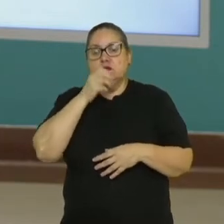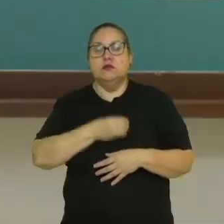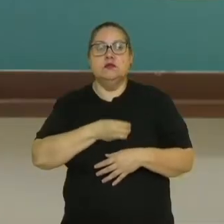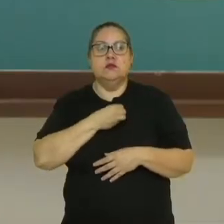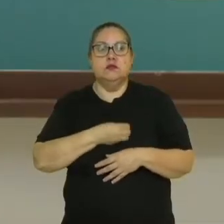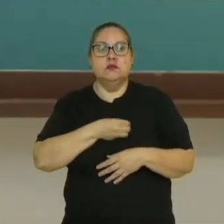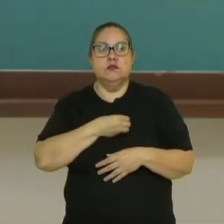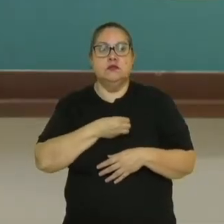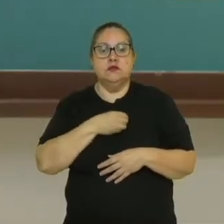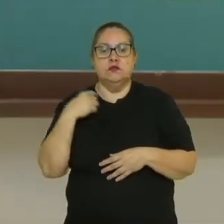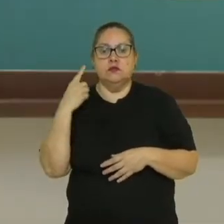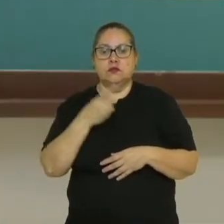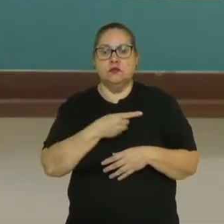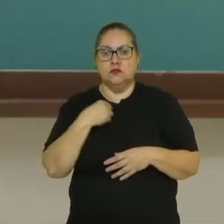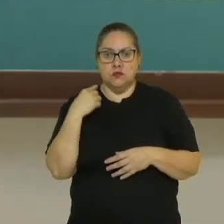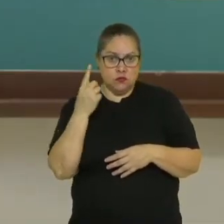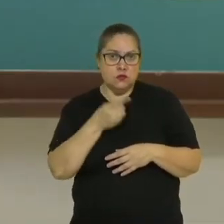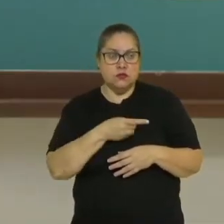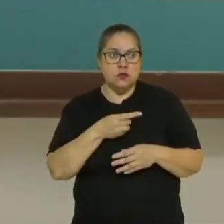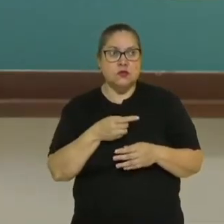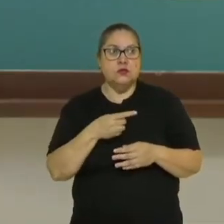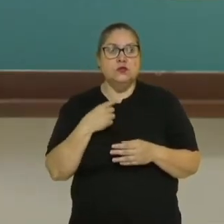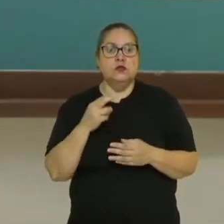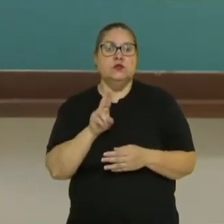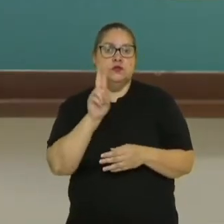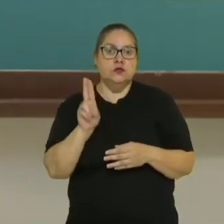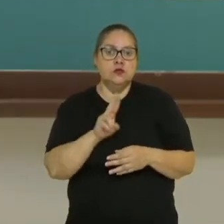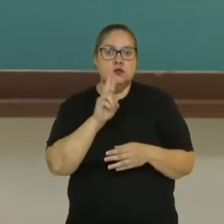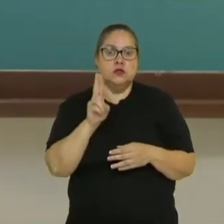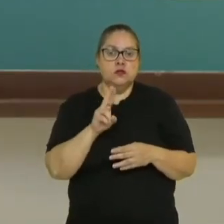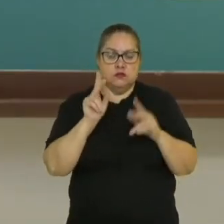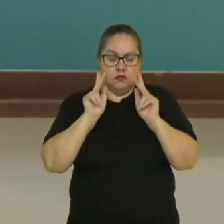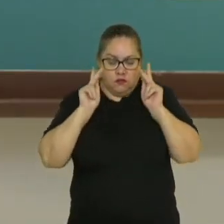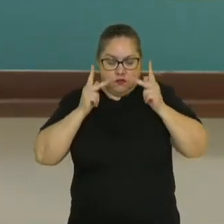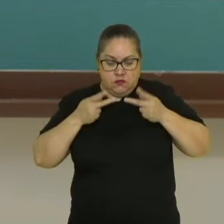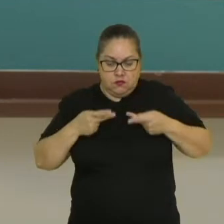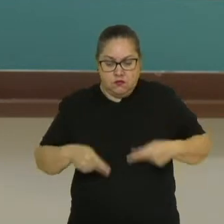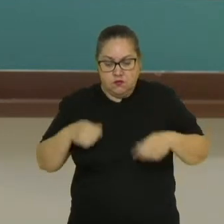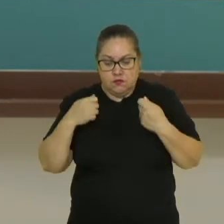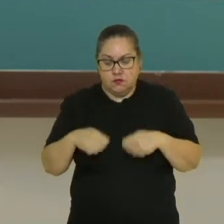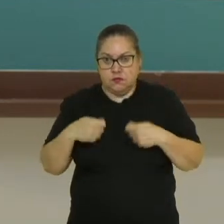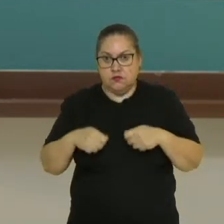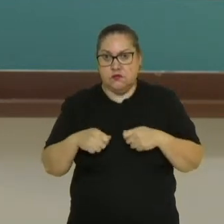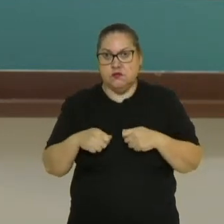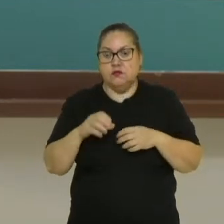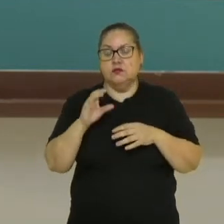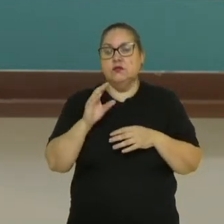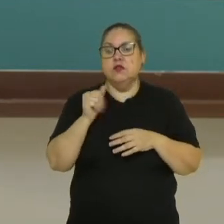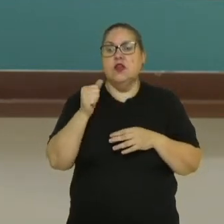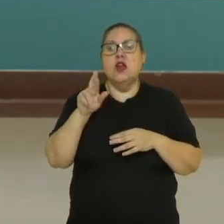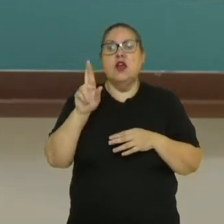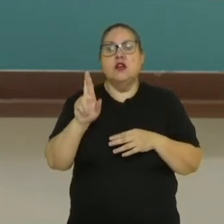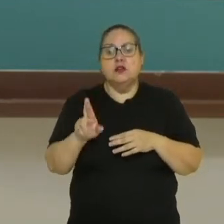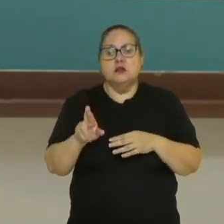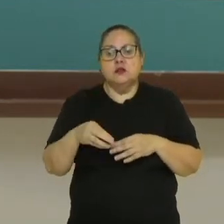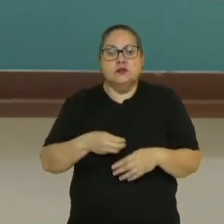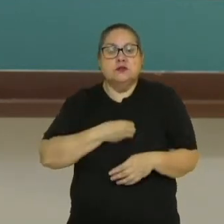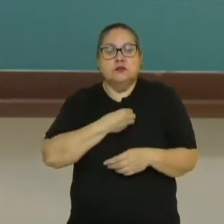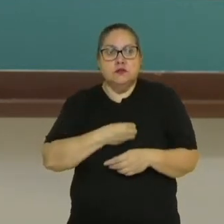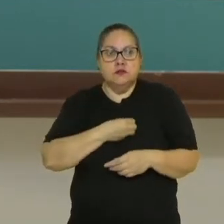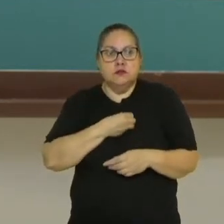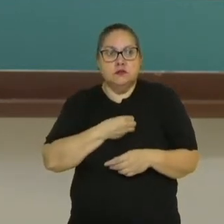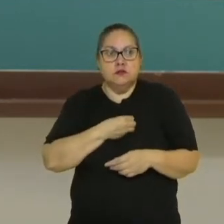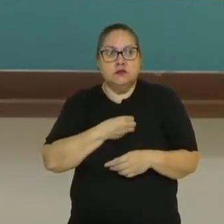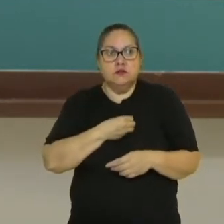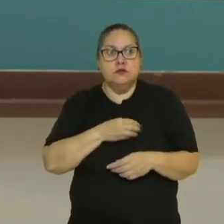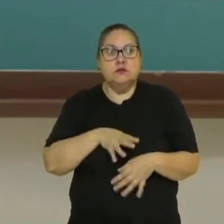sobreviver. É o nosso caso. Nós, seres humanos, precisamos do oxigênio para sobreviver.